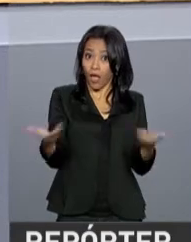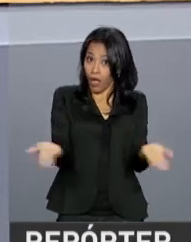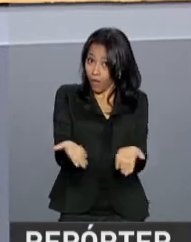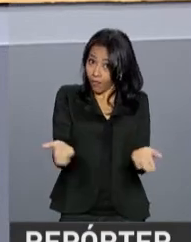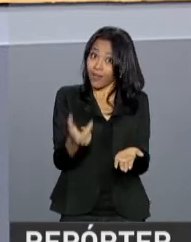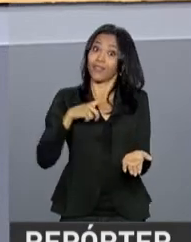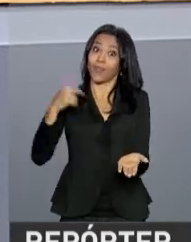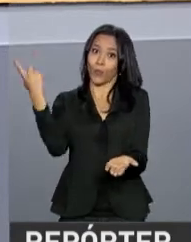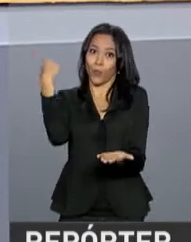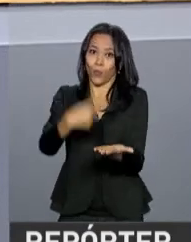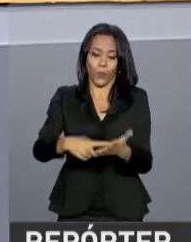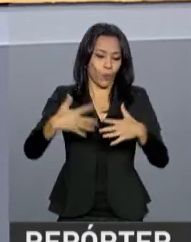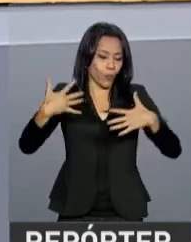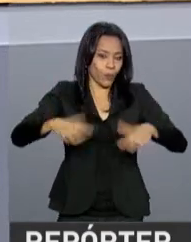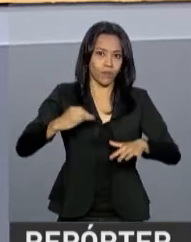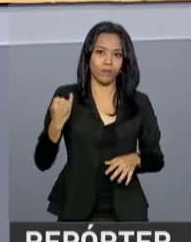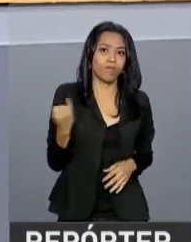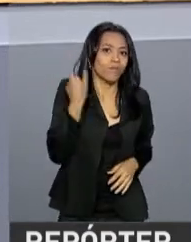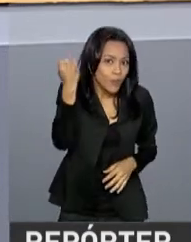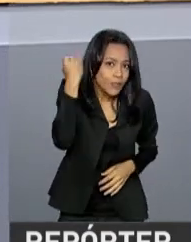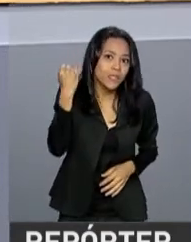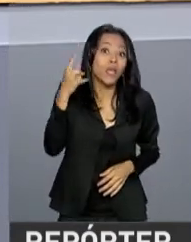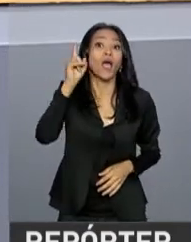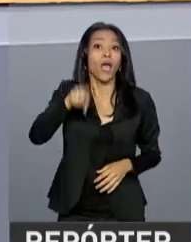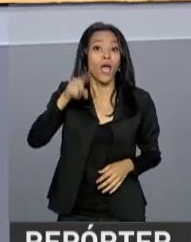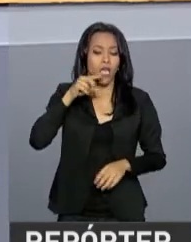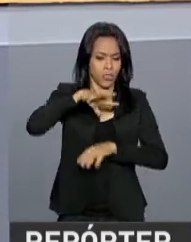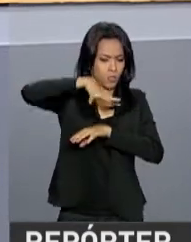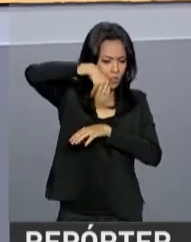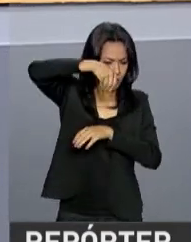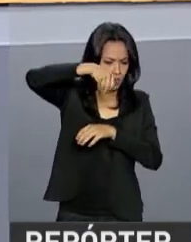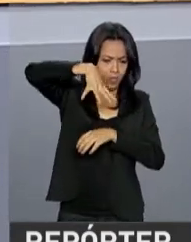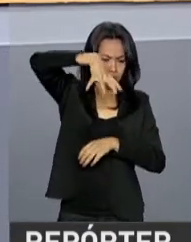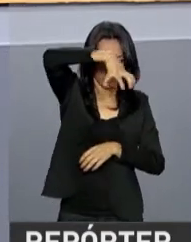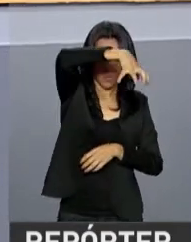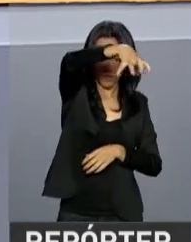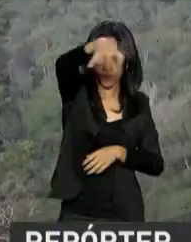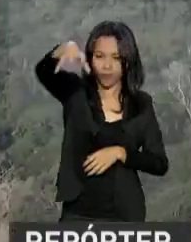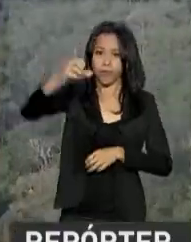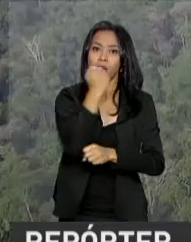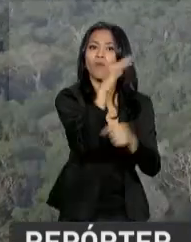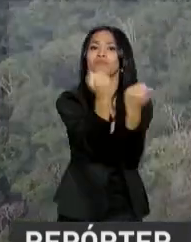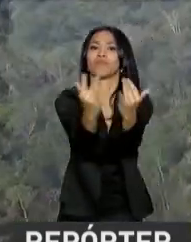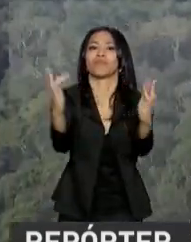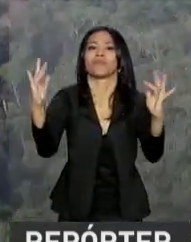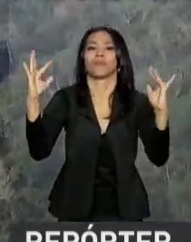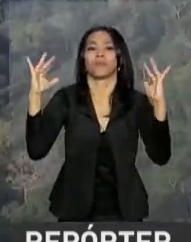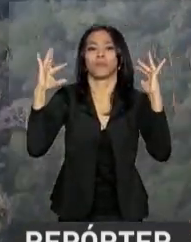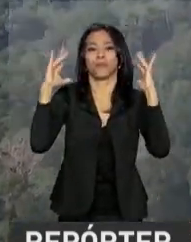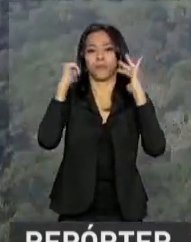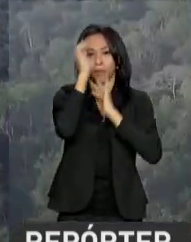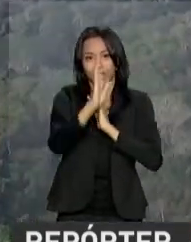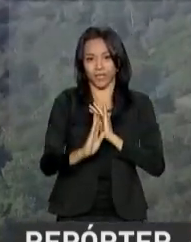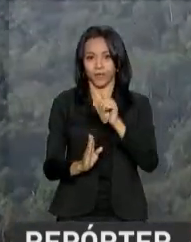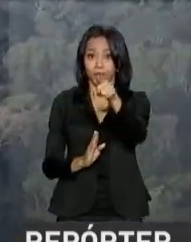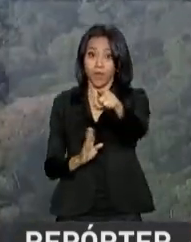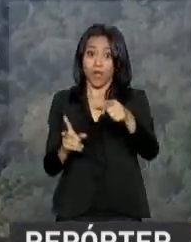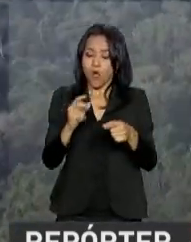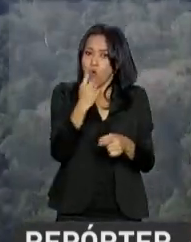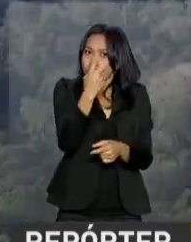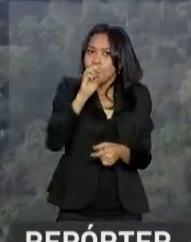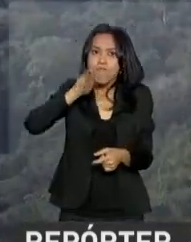ter uma missão ainda mais importante monitorar as florestas brasileiras um milhão de campos de